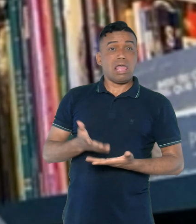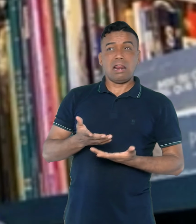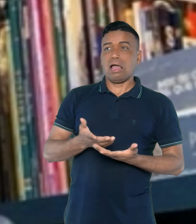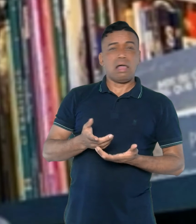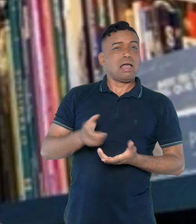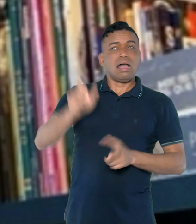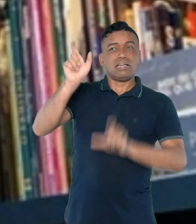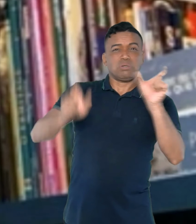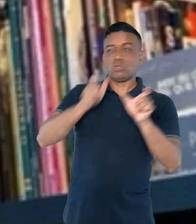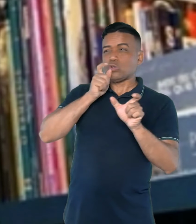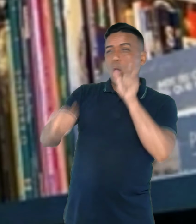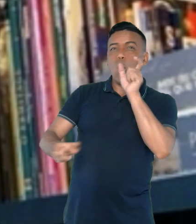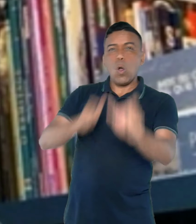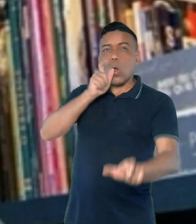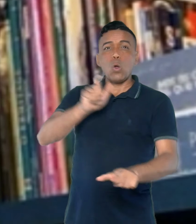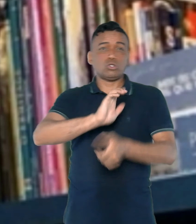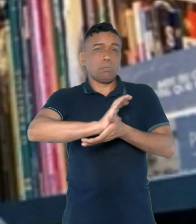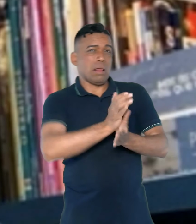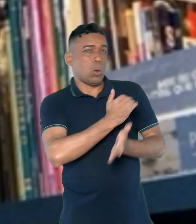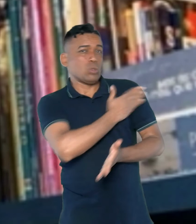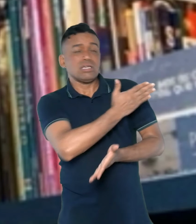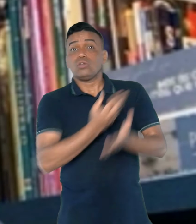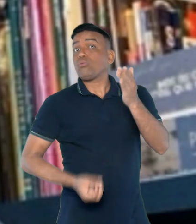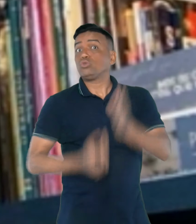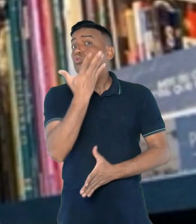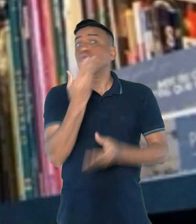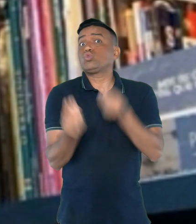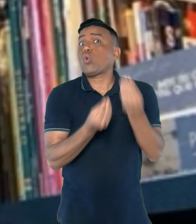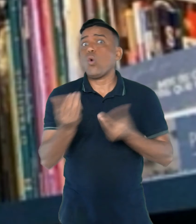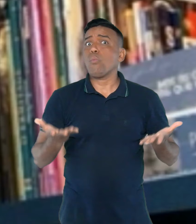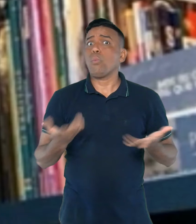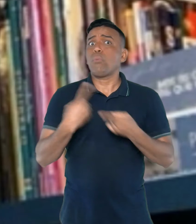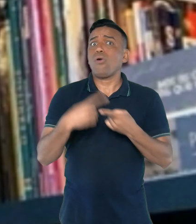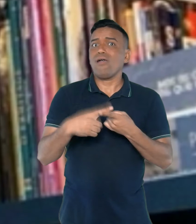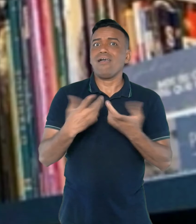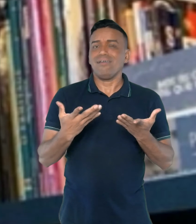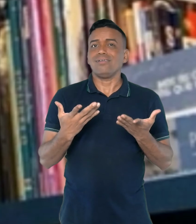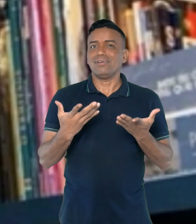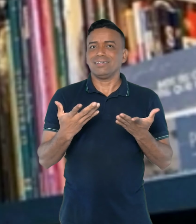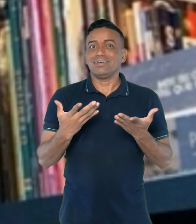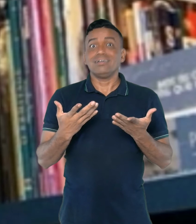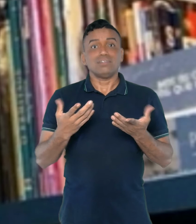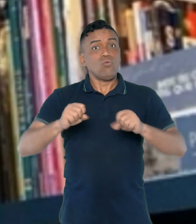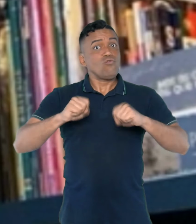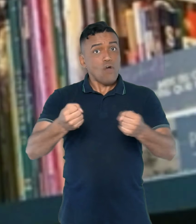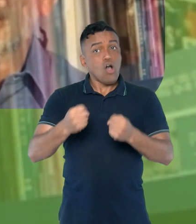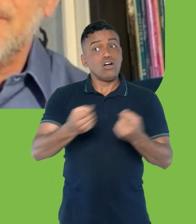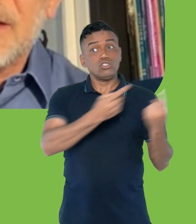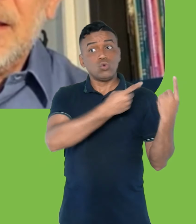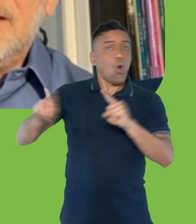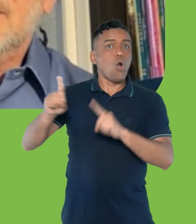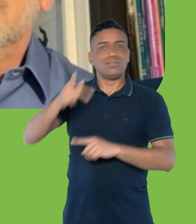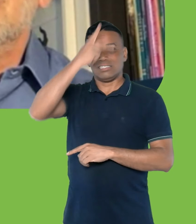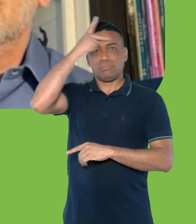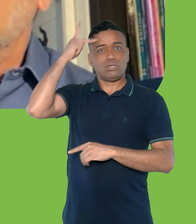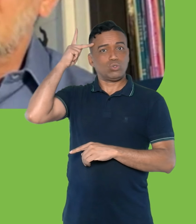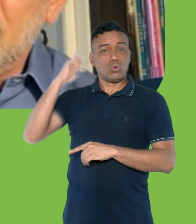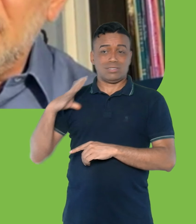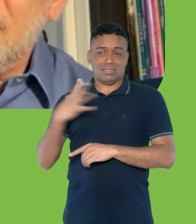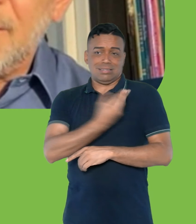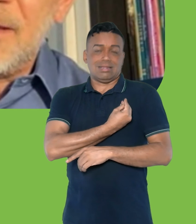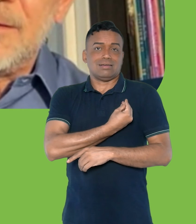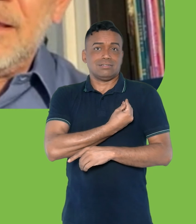esse preconceito com relação, especificamente, né, claro, eu fiz um reporte, né, com relação às pessoas trans. Então, ou seja,